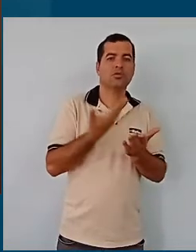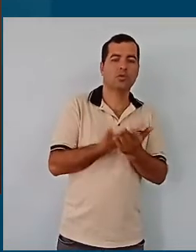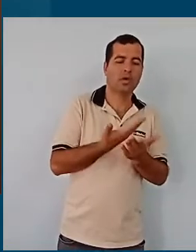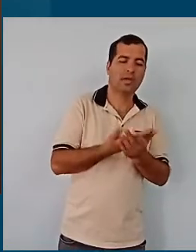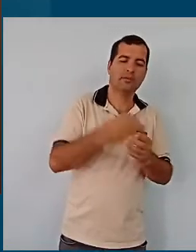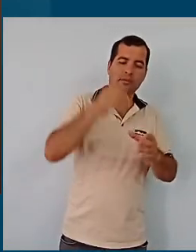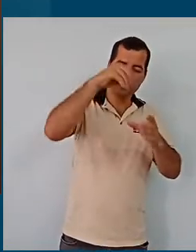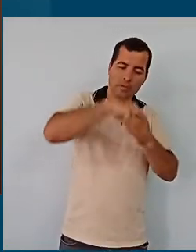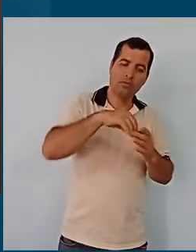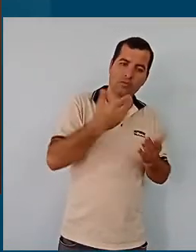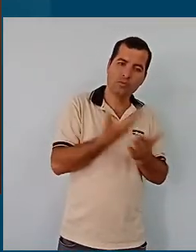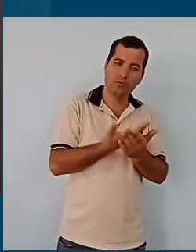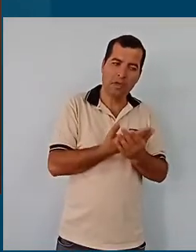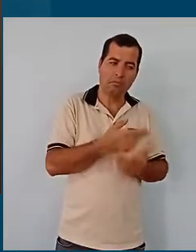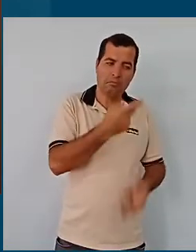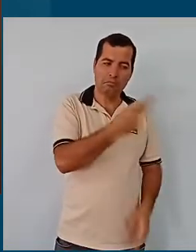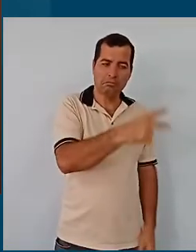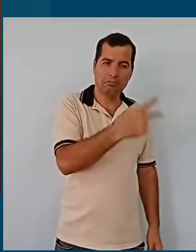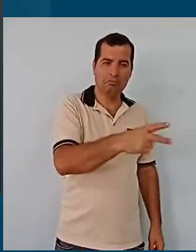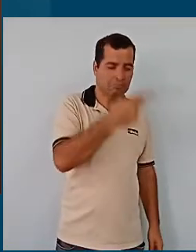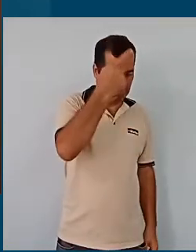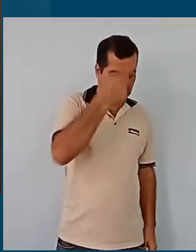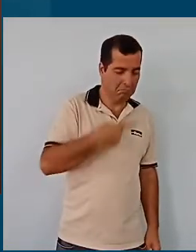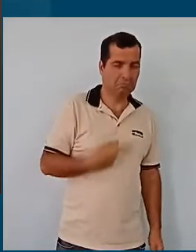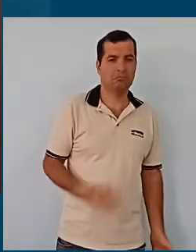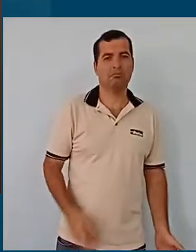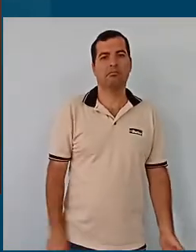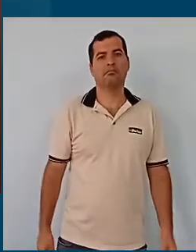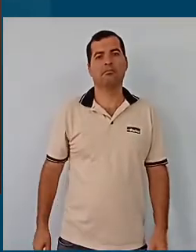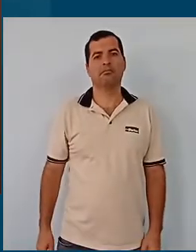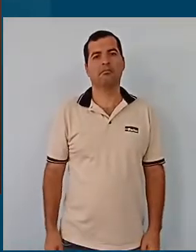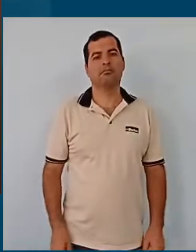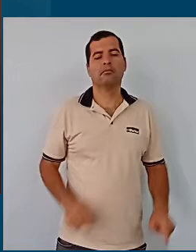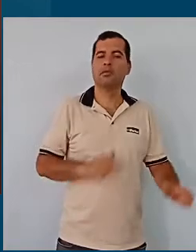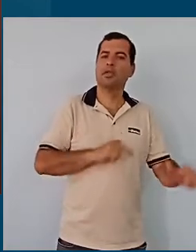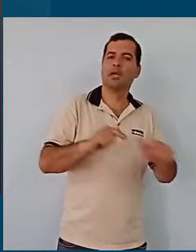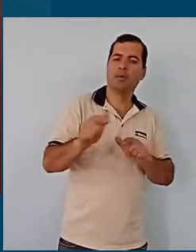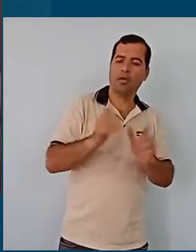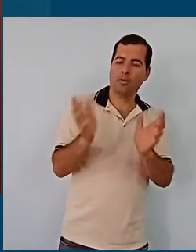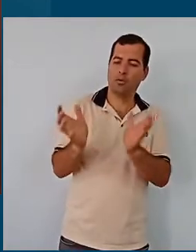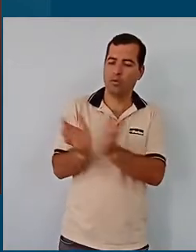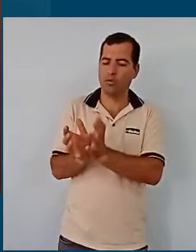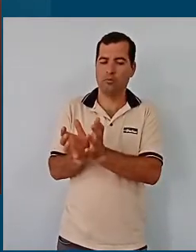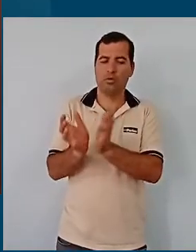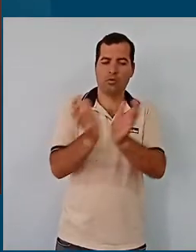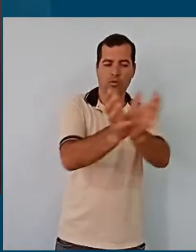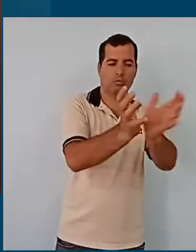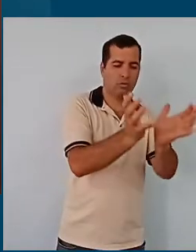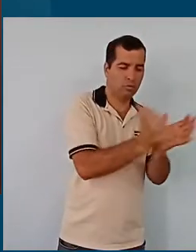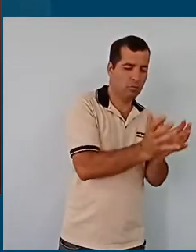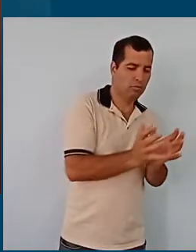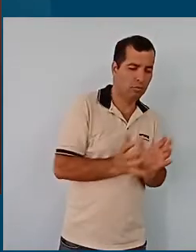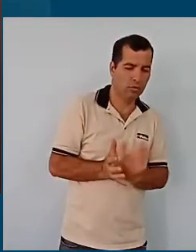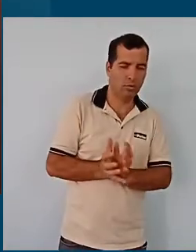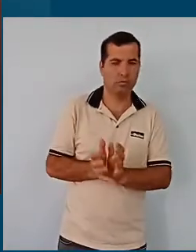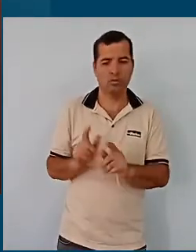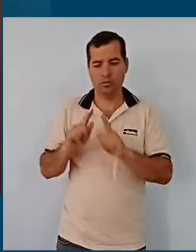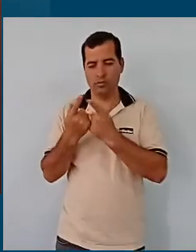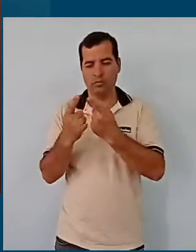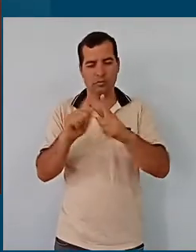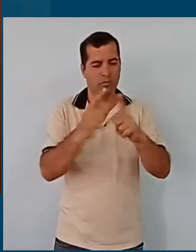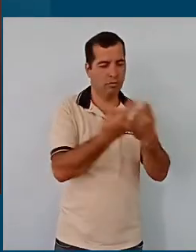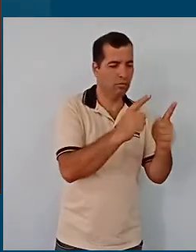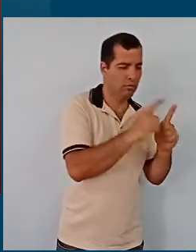né? Então, nesse processo de trabalhar em pequenos grupos, de conviver em pequenos grupos, em